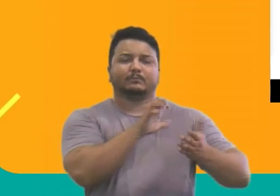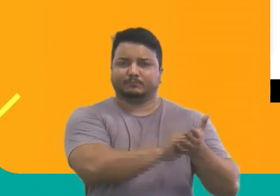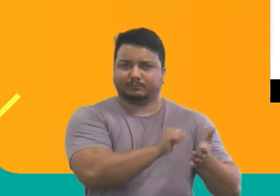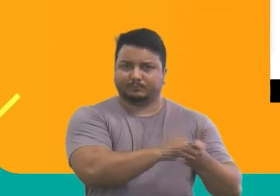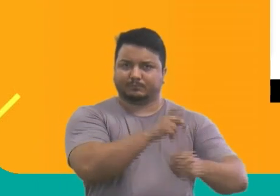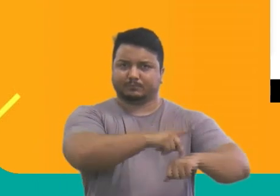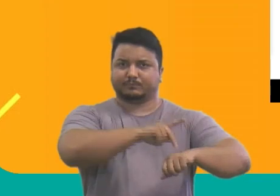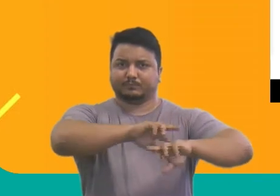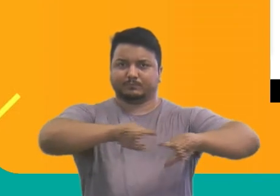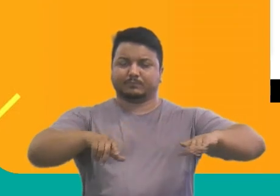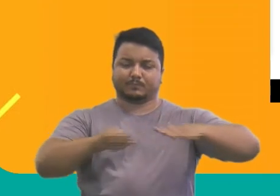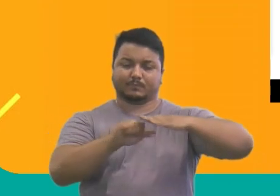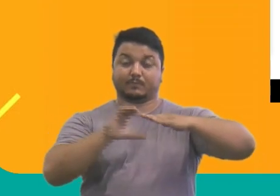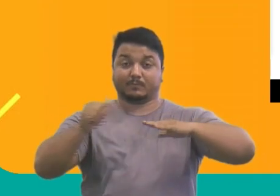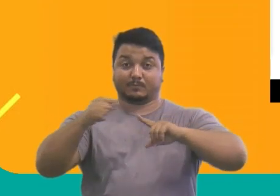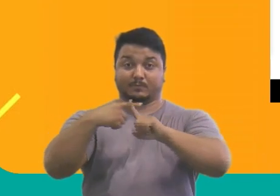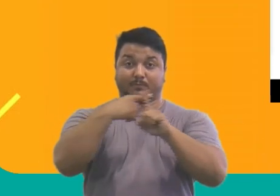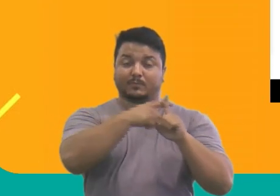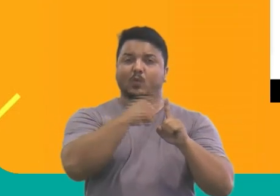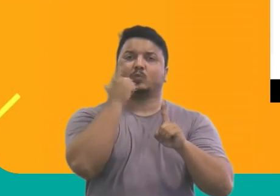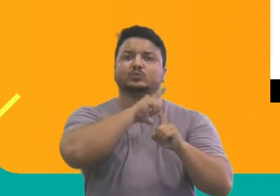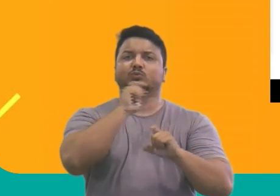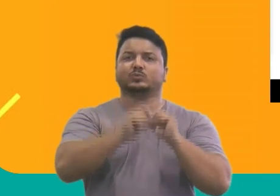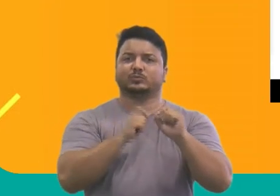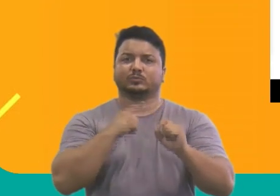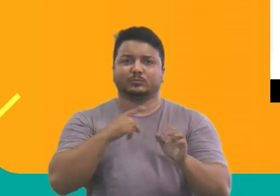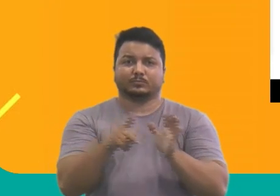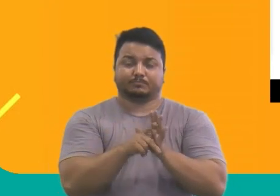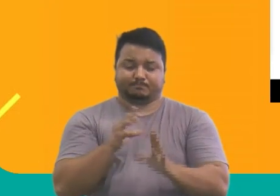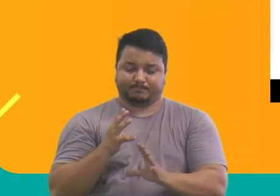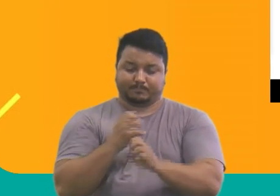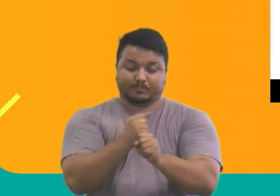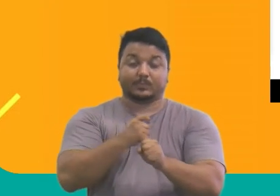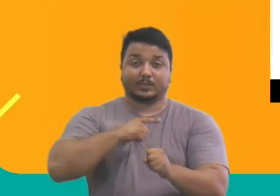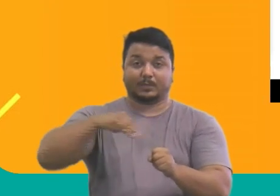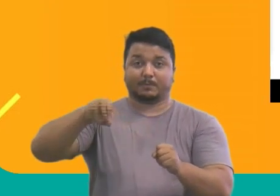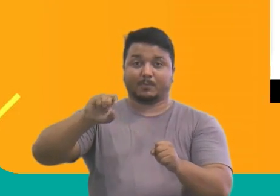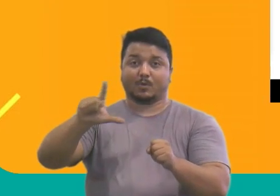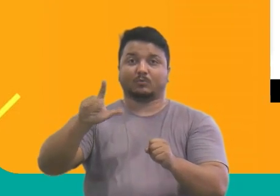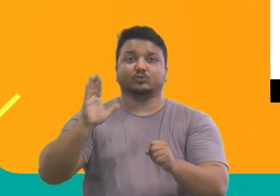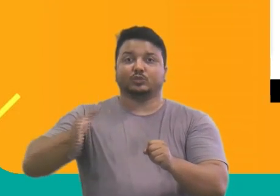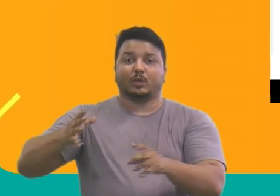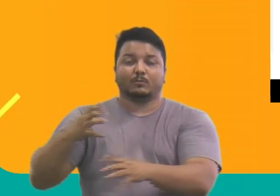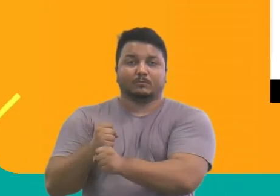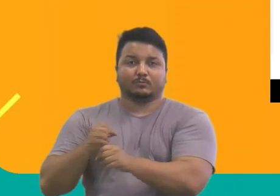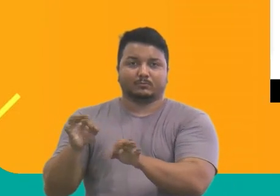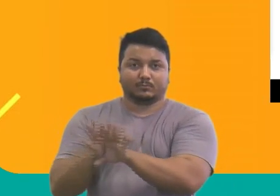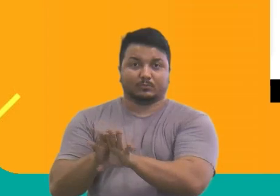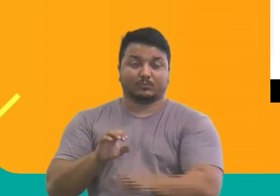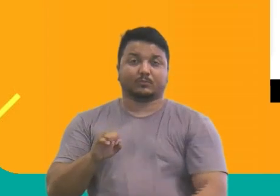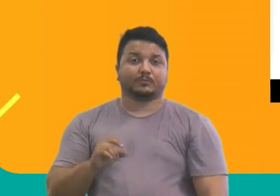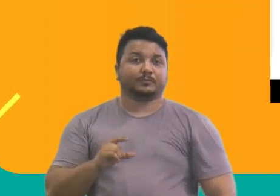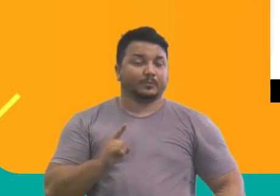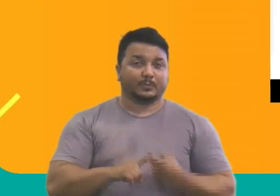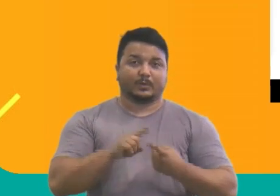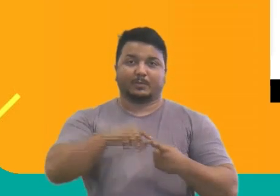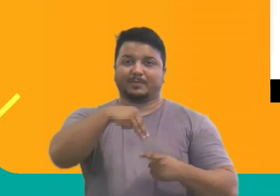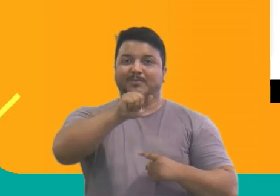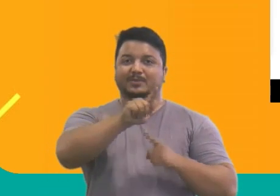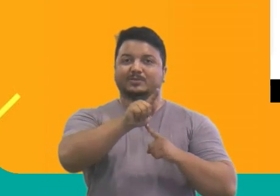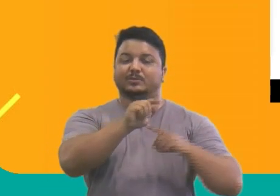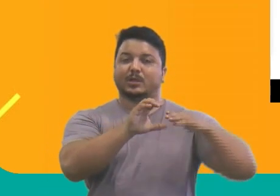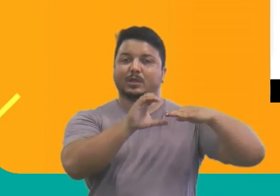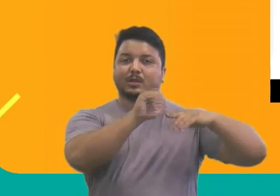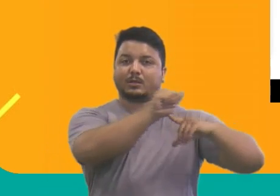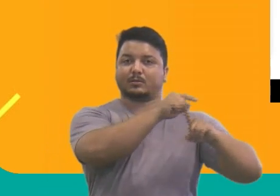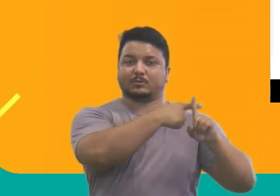composto de carbonato de cálcio, já me dá a massa molar calculada, e ou carbonato de magnésio. A